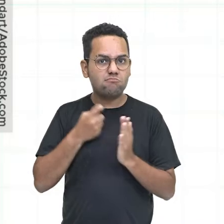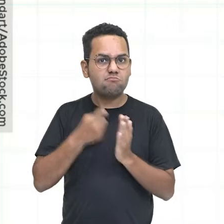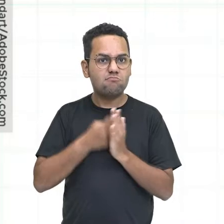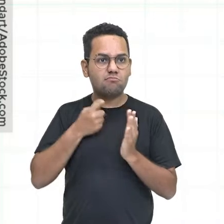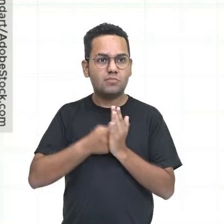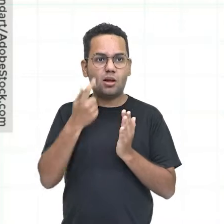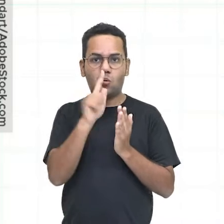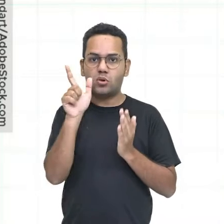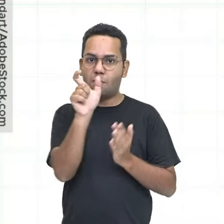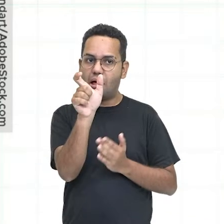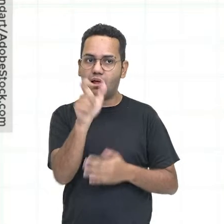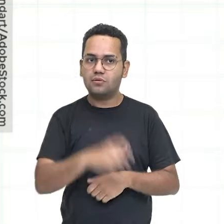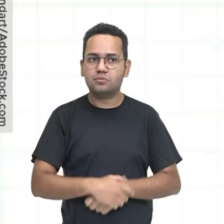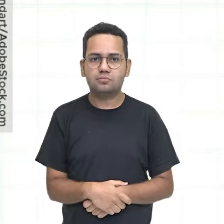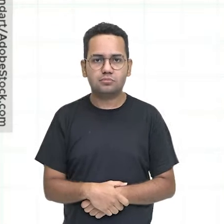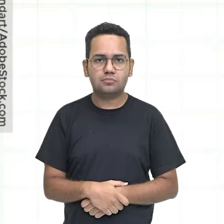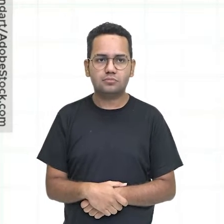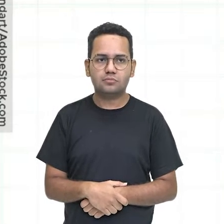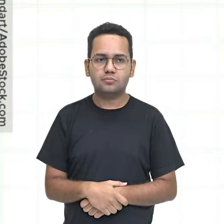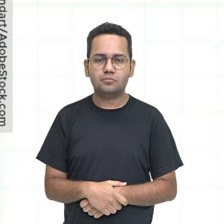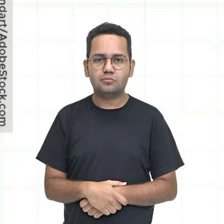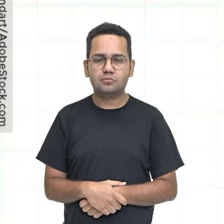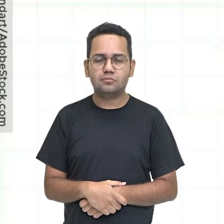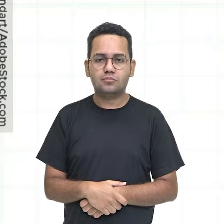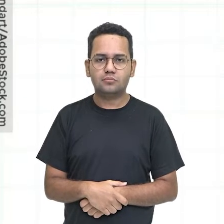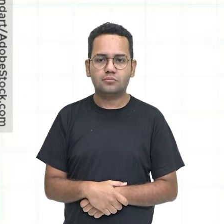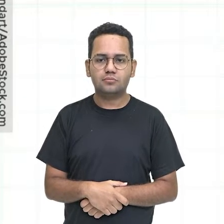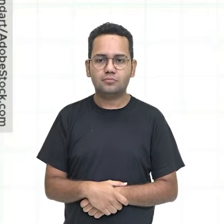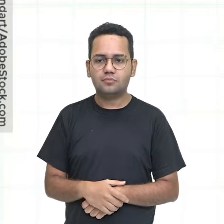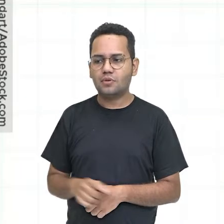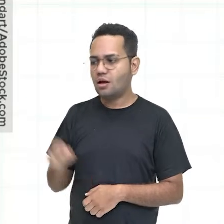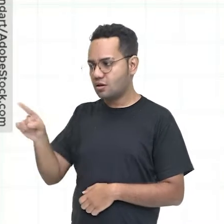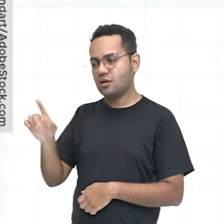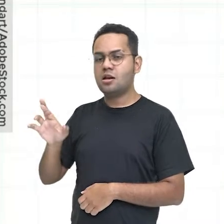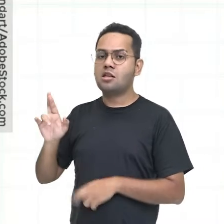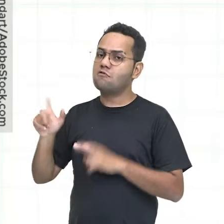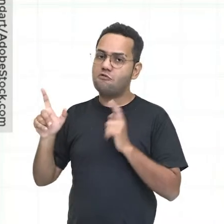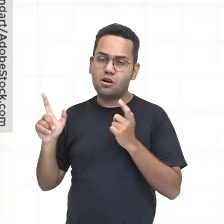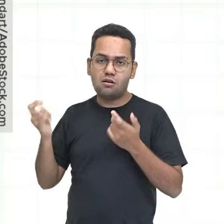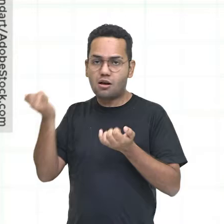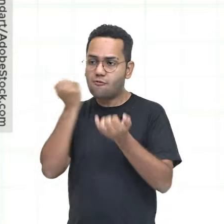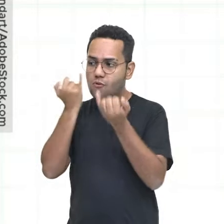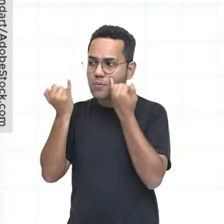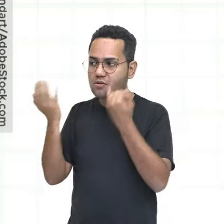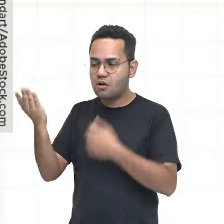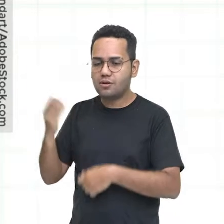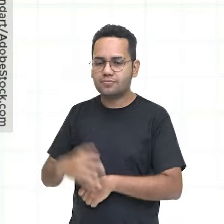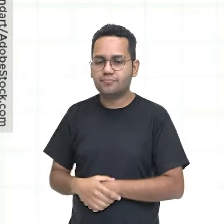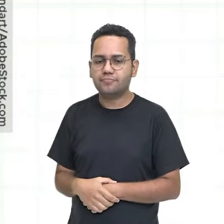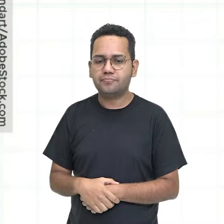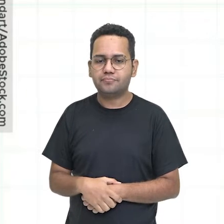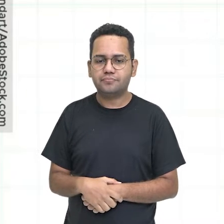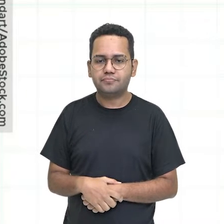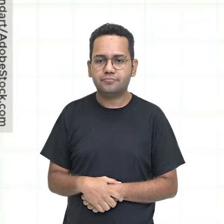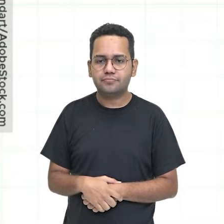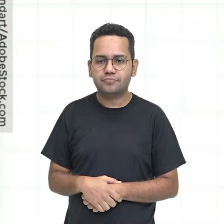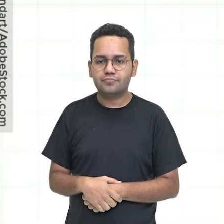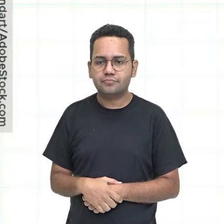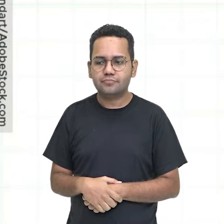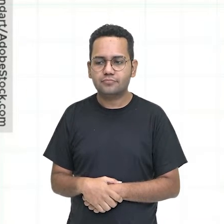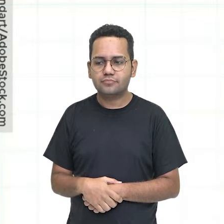a tomar determinada situação. Não é o caso aqui. She must not forget to lock the door when you leave the